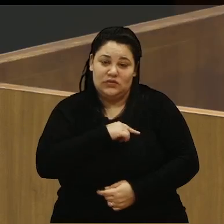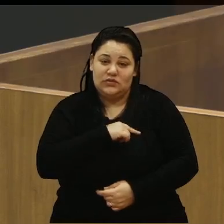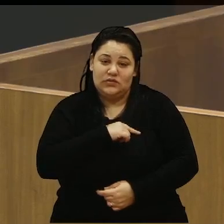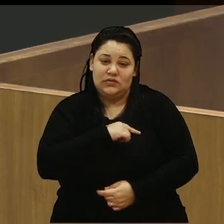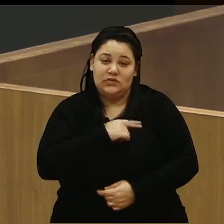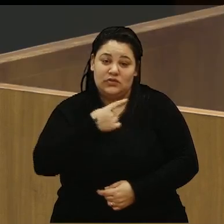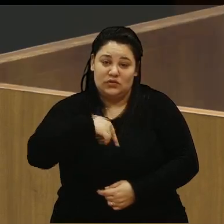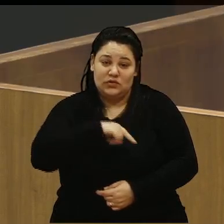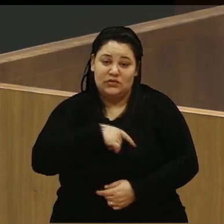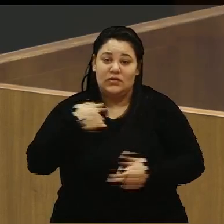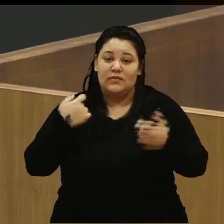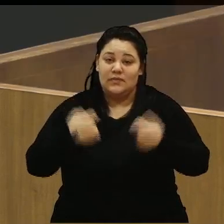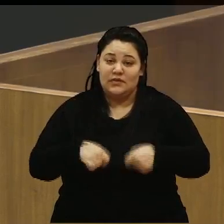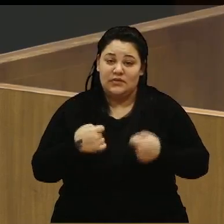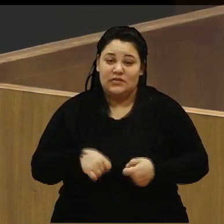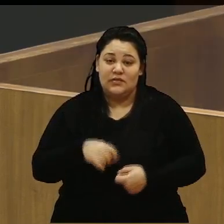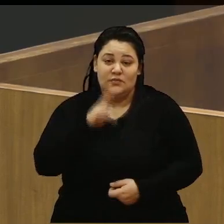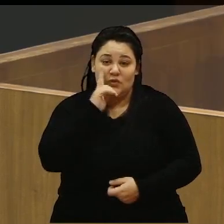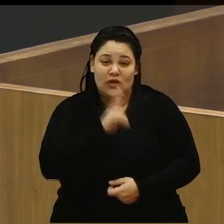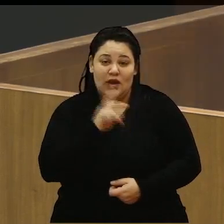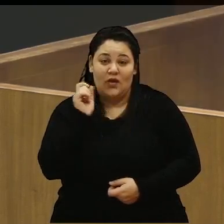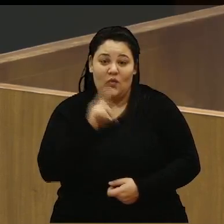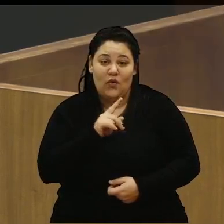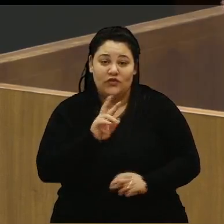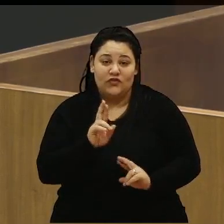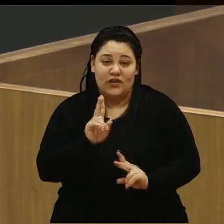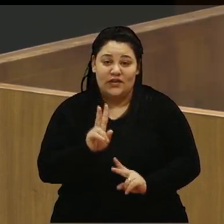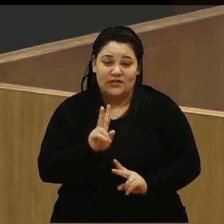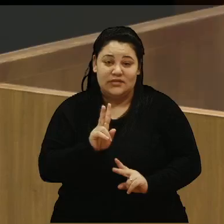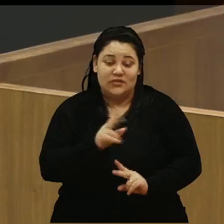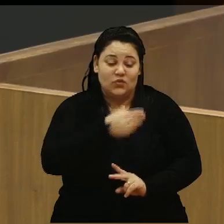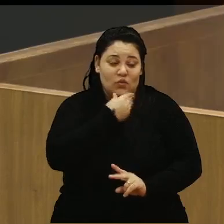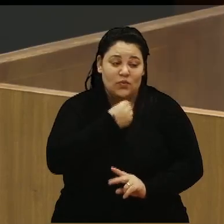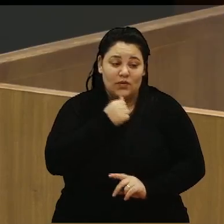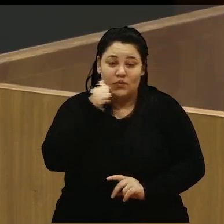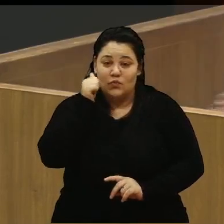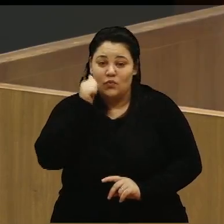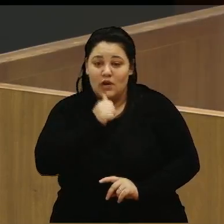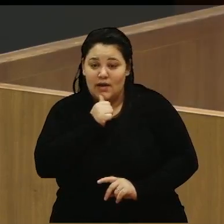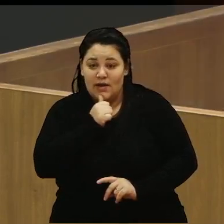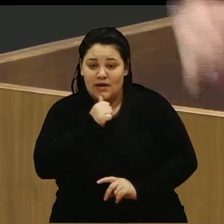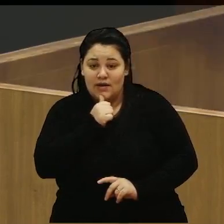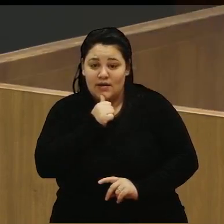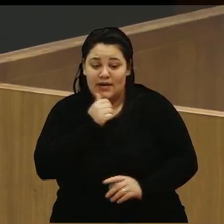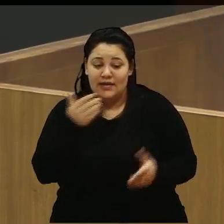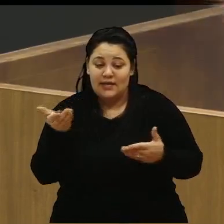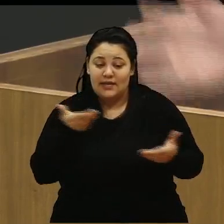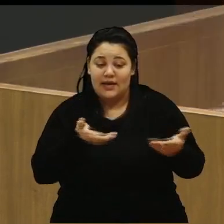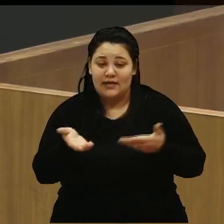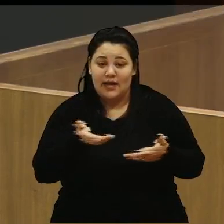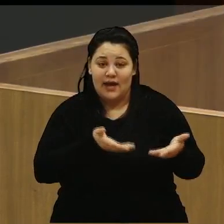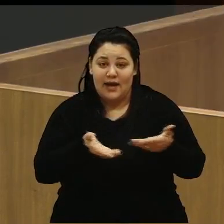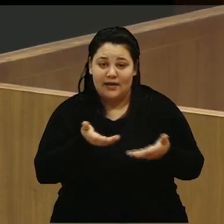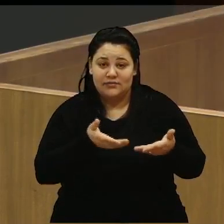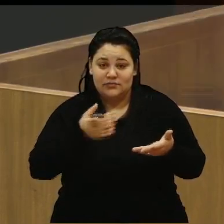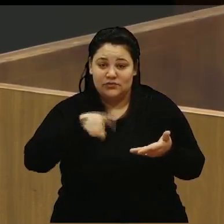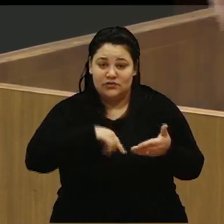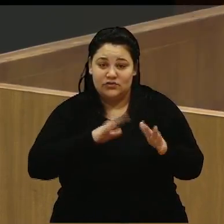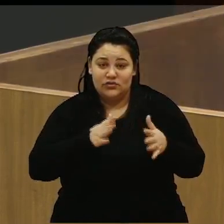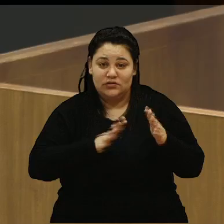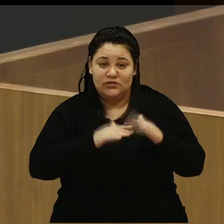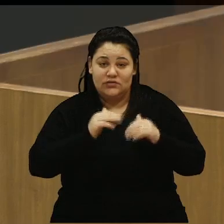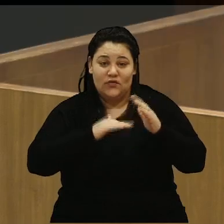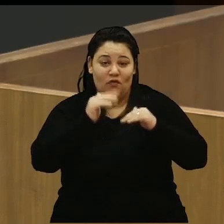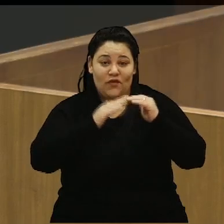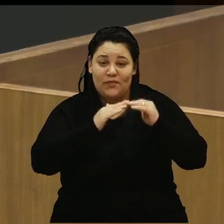olhar quais as diferenças entre homens e mulheres e tratar essas diferenças entre homens e mulheres. Nós temos avançado. Vocês